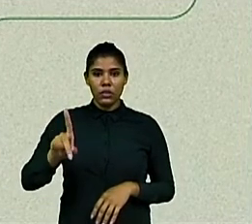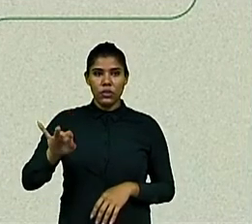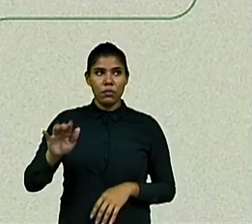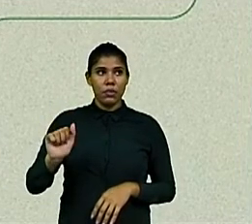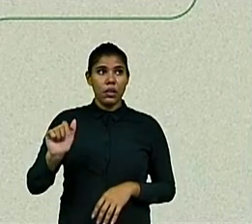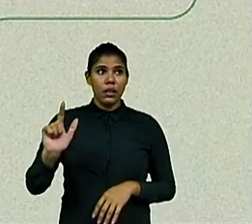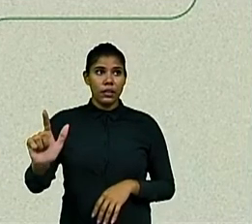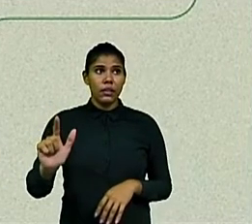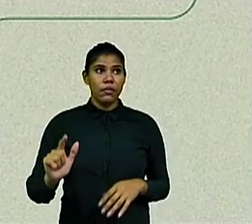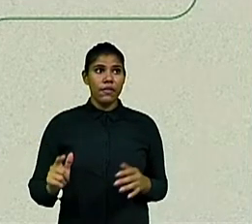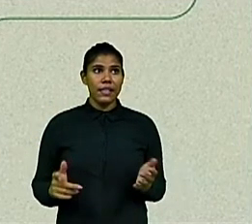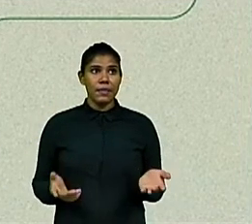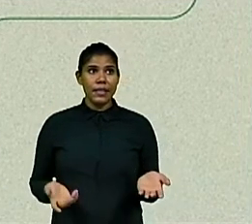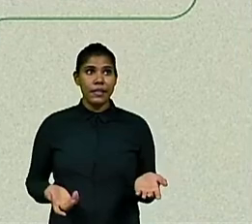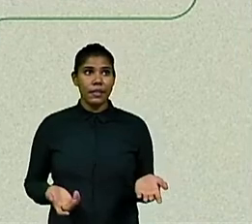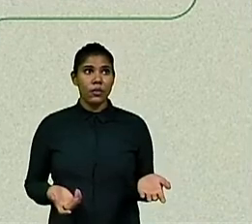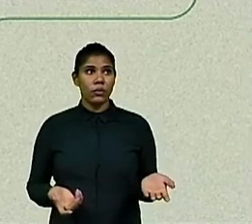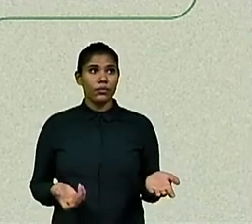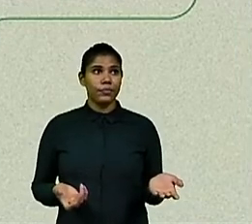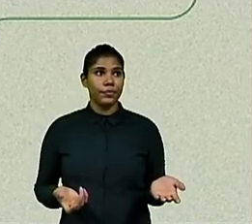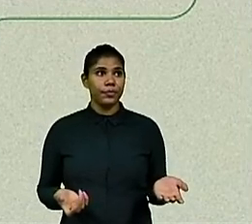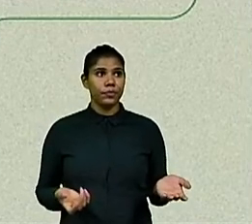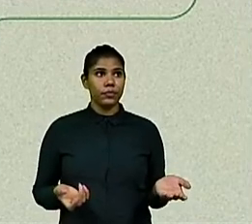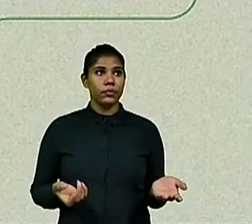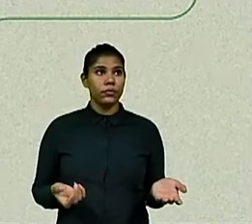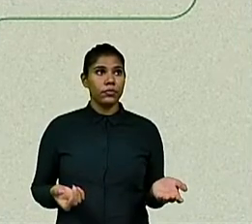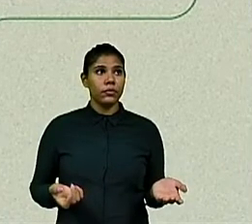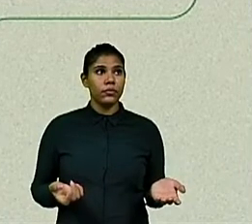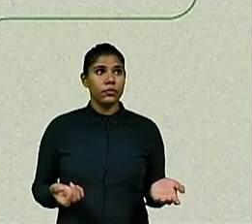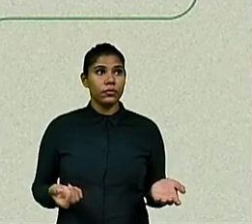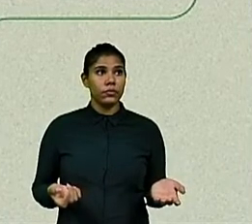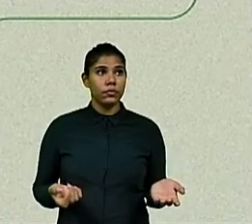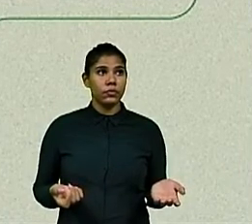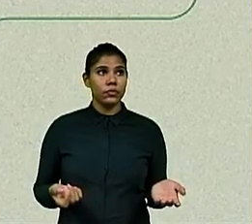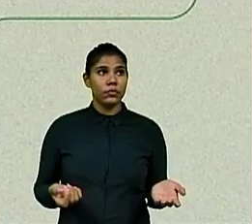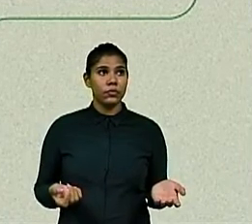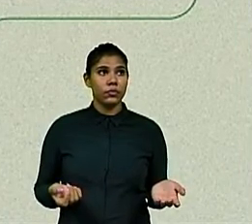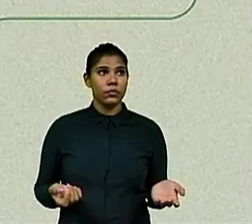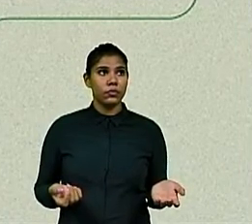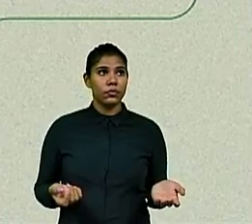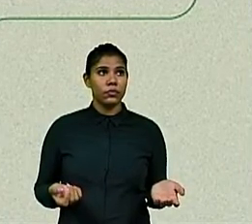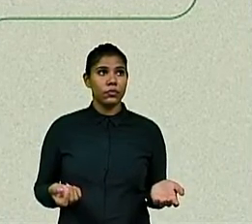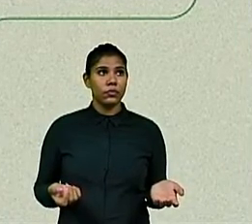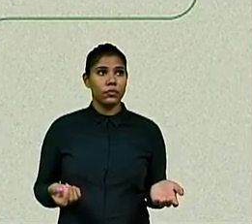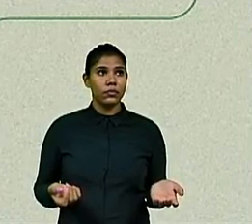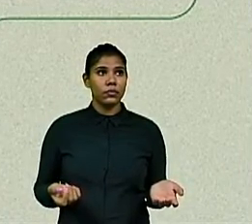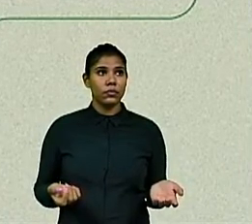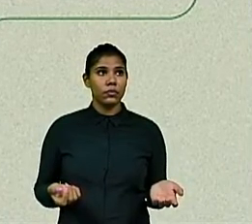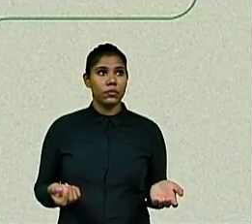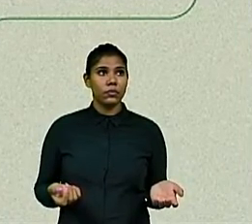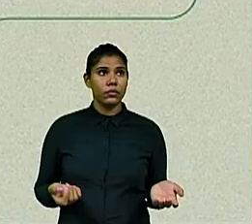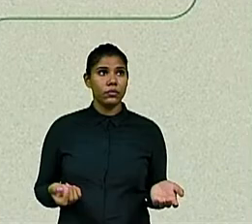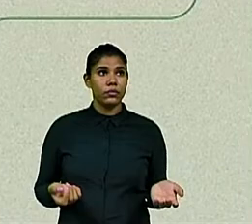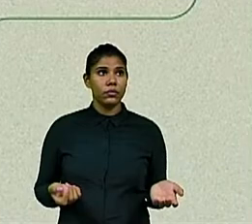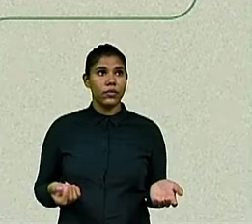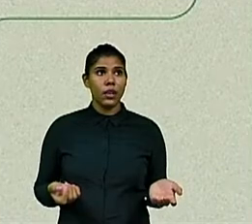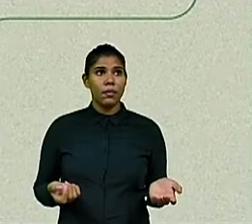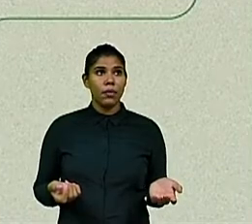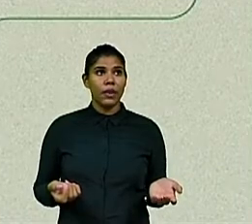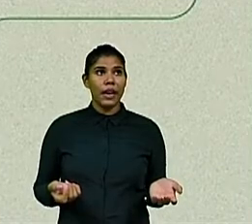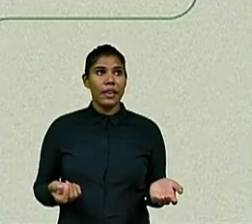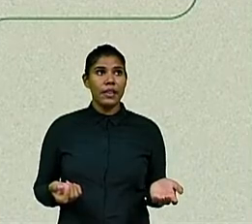observa um avião quebrando a barreira do som você vai ver por trás do avião